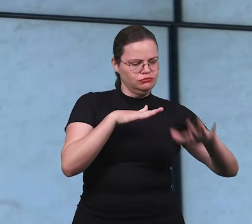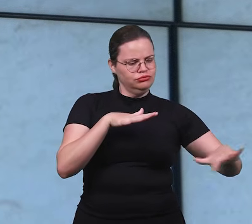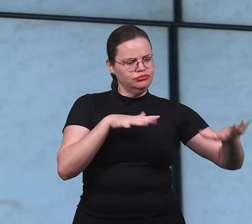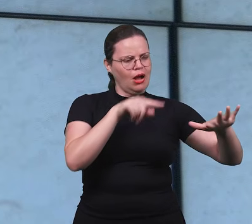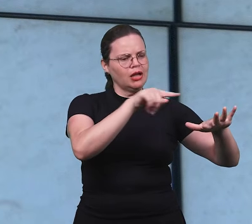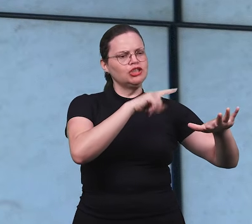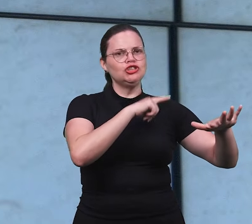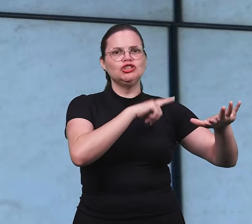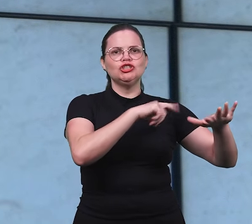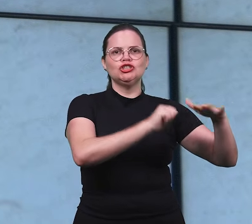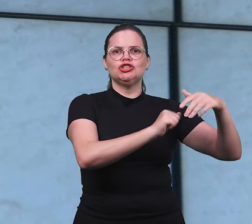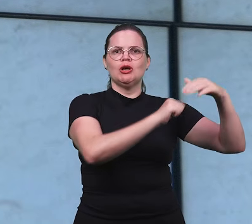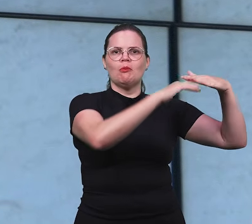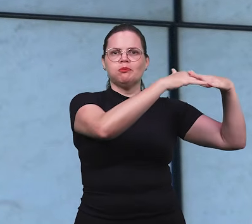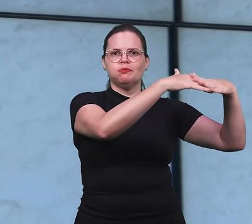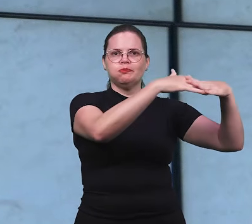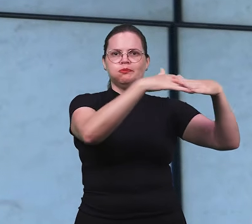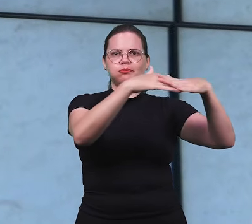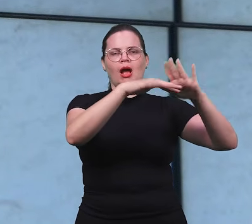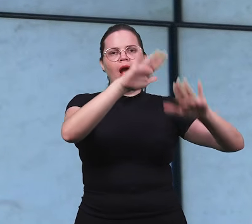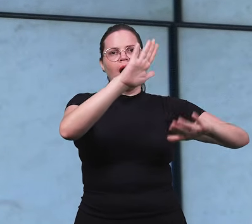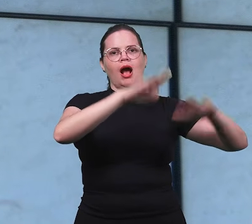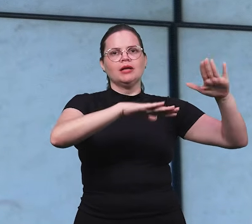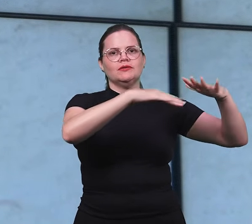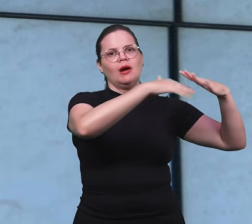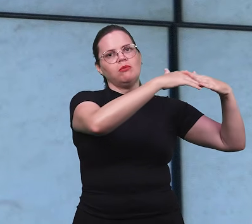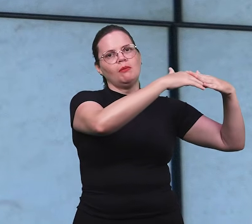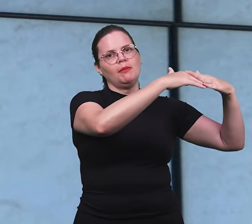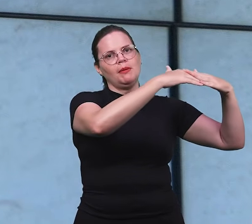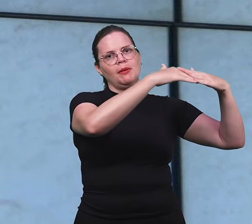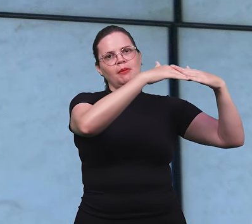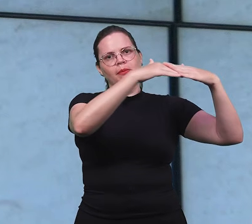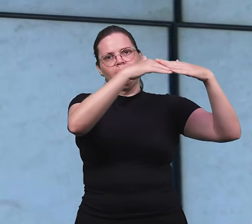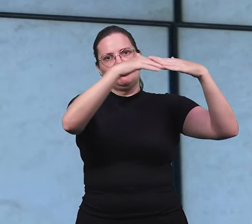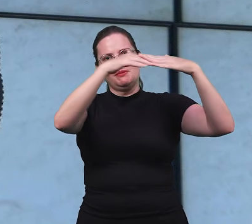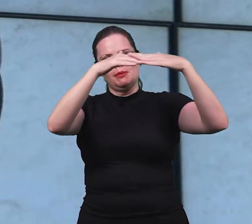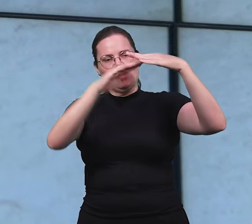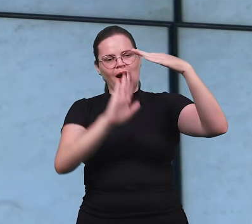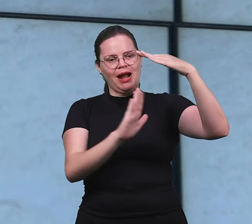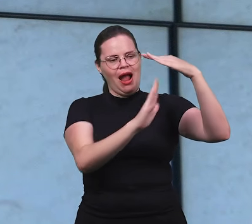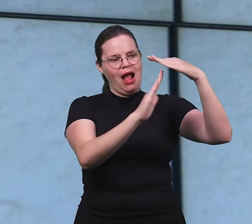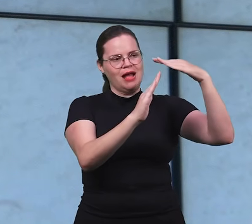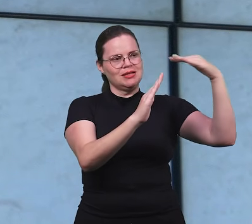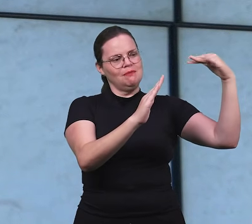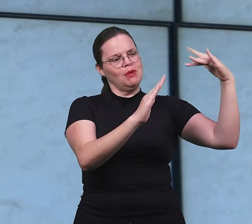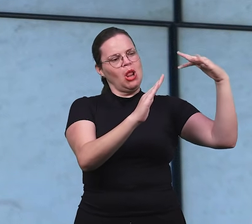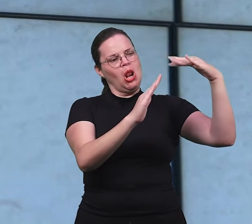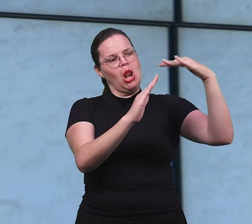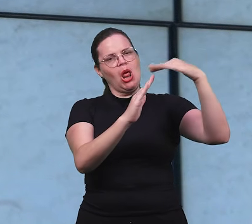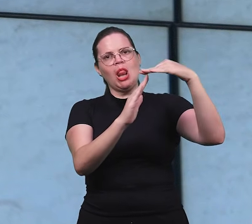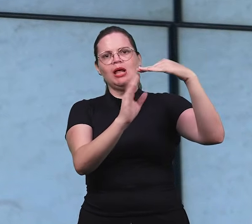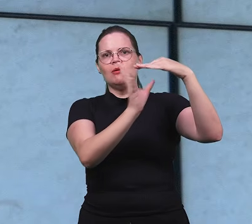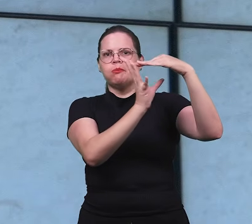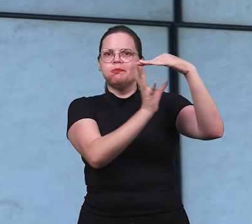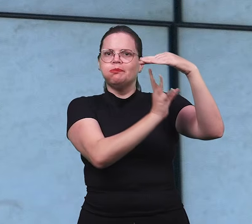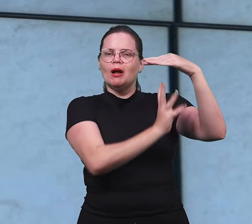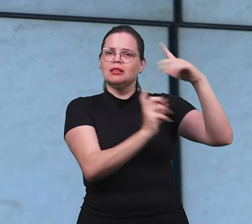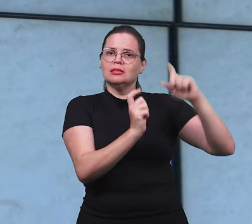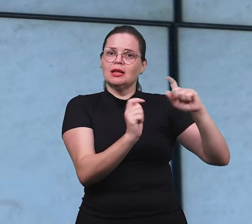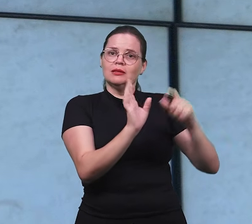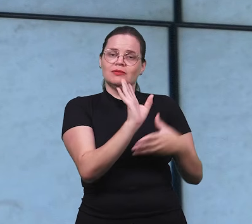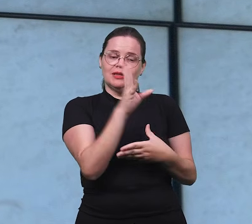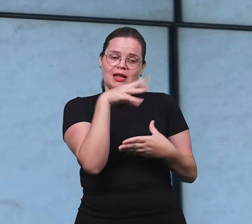né? Por vezes ela cobria seus ramos até nos cômodos da casa. Então ela fazia parte